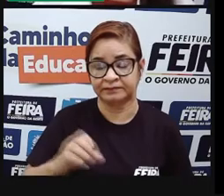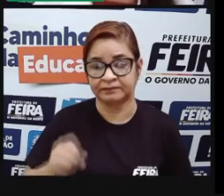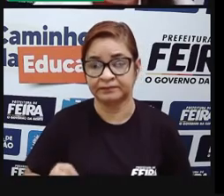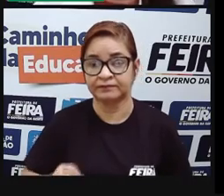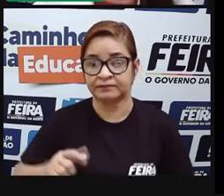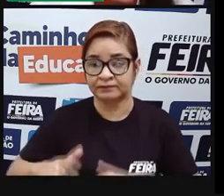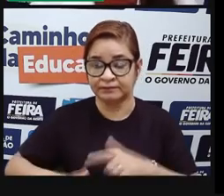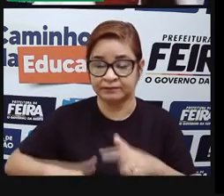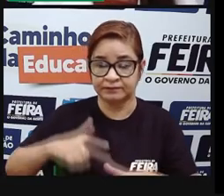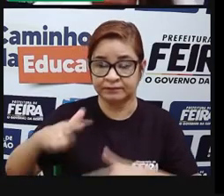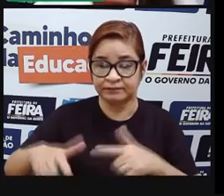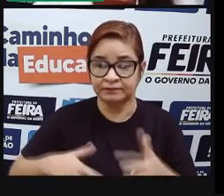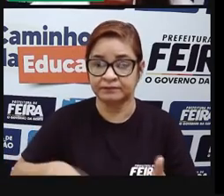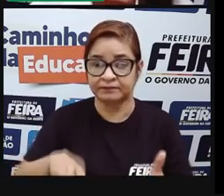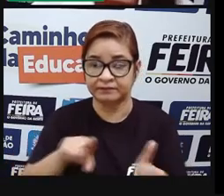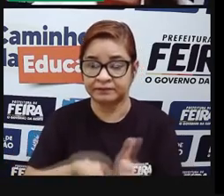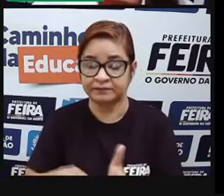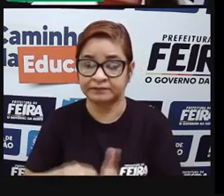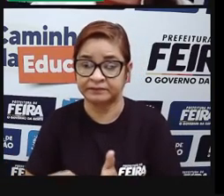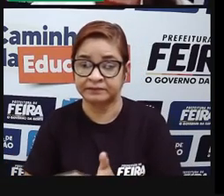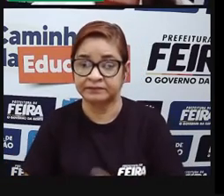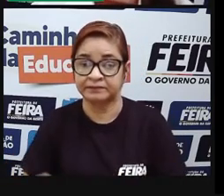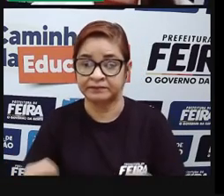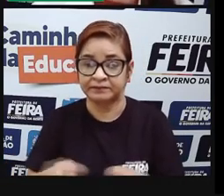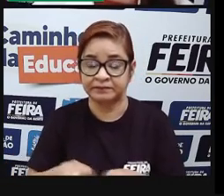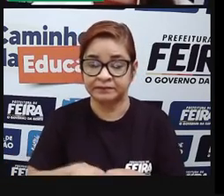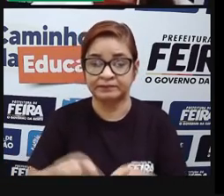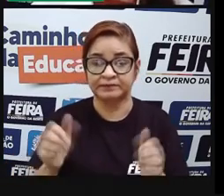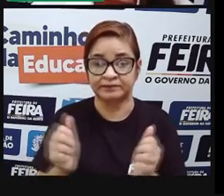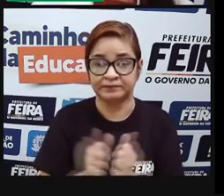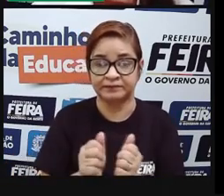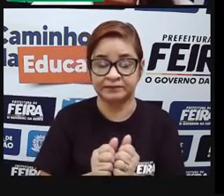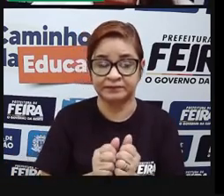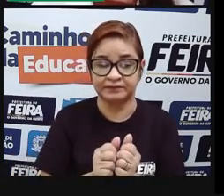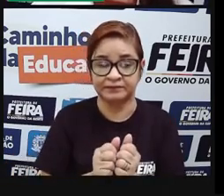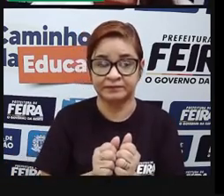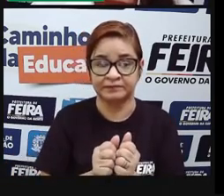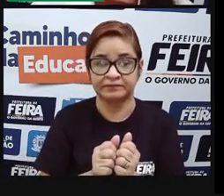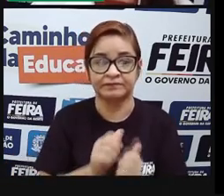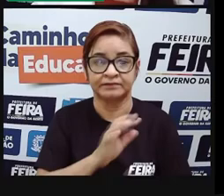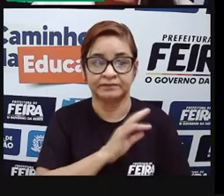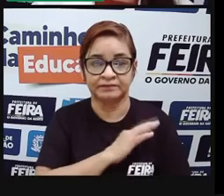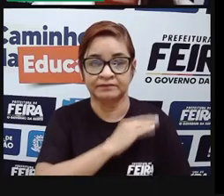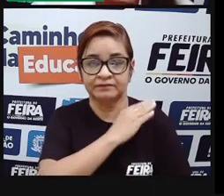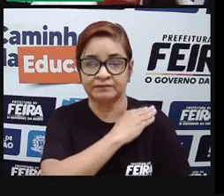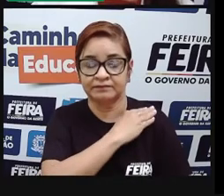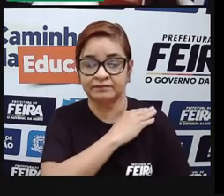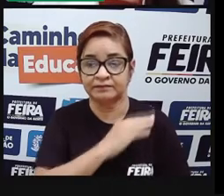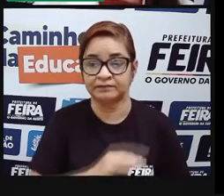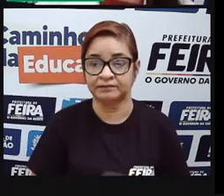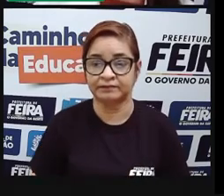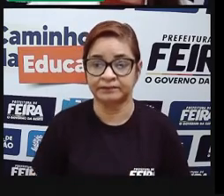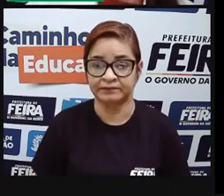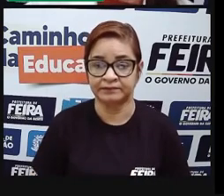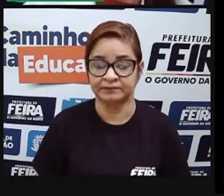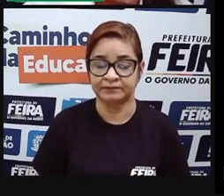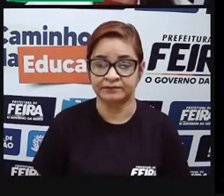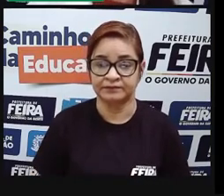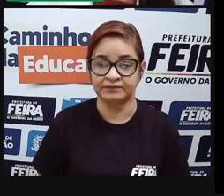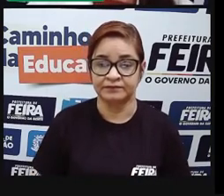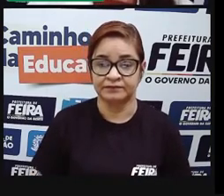trabalhos de investigação agindo também parceria com a PM eu vou mostrar para vocês uma